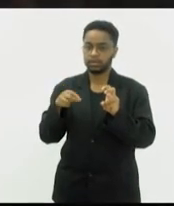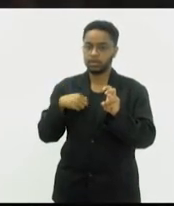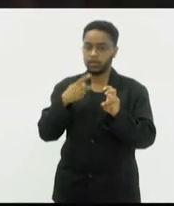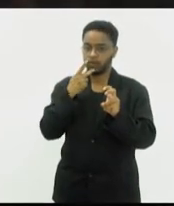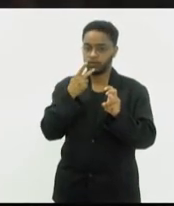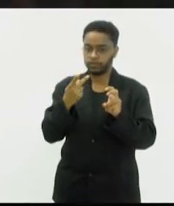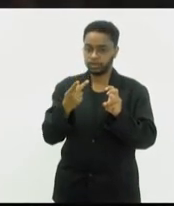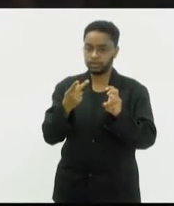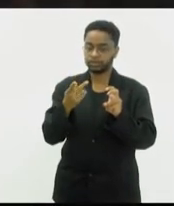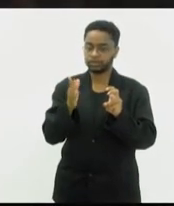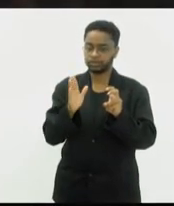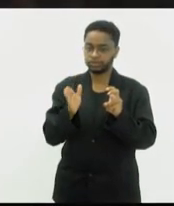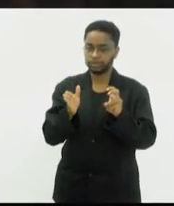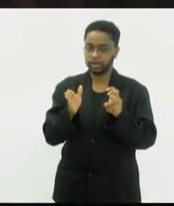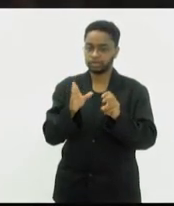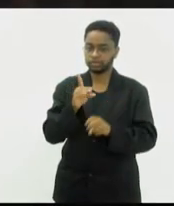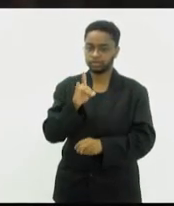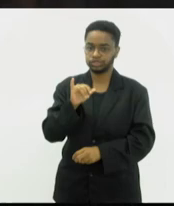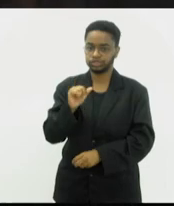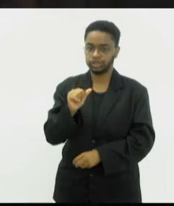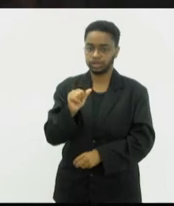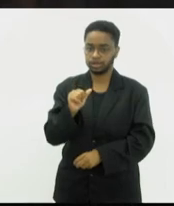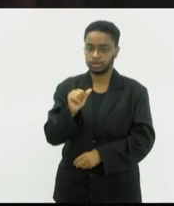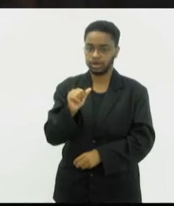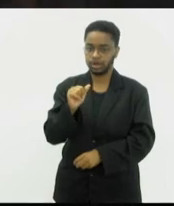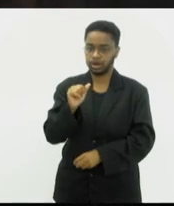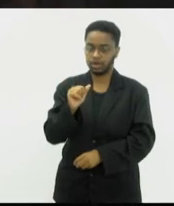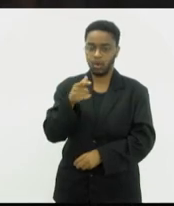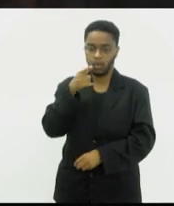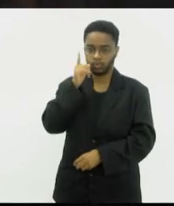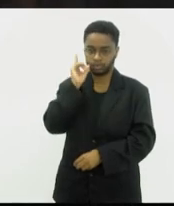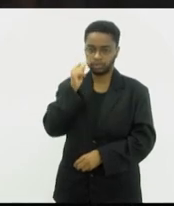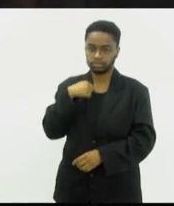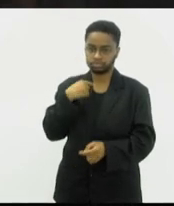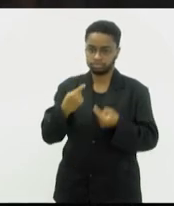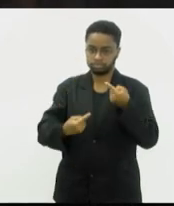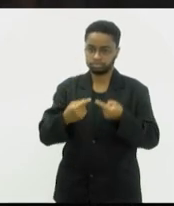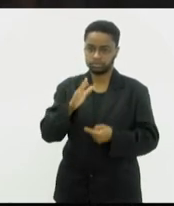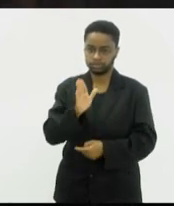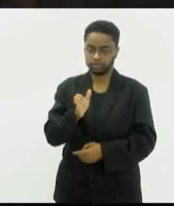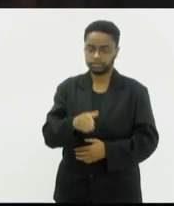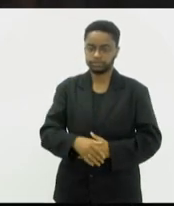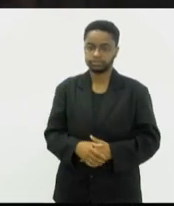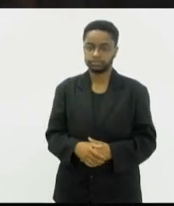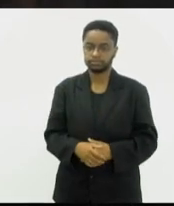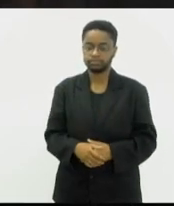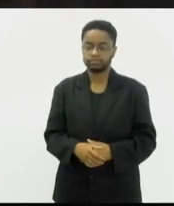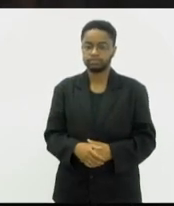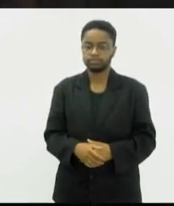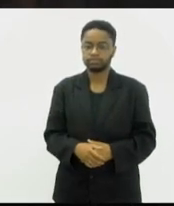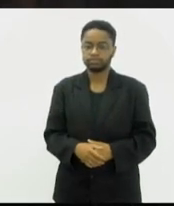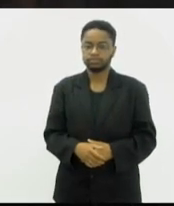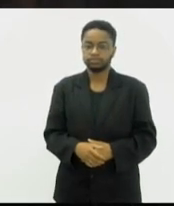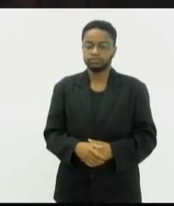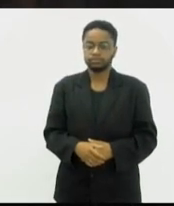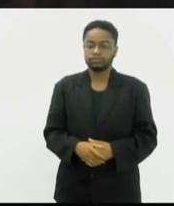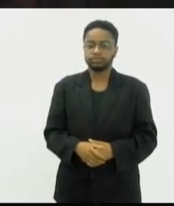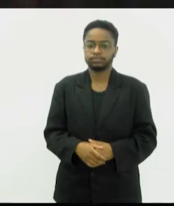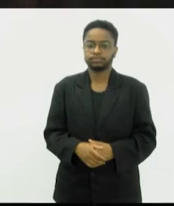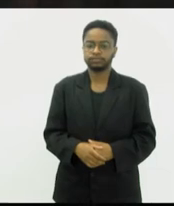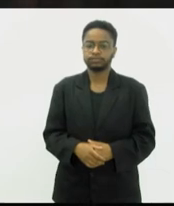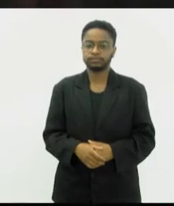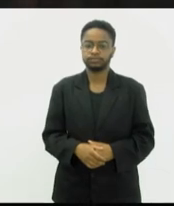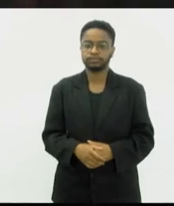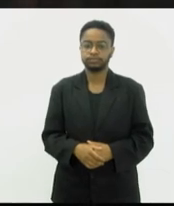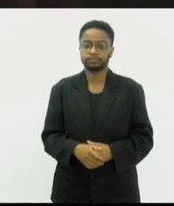abordei no dia de ontem. Ainda há pouco, eu falava com